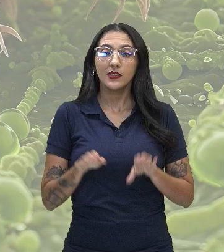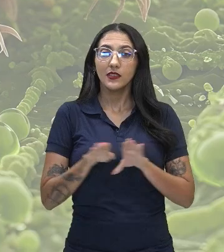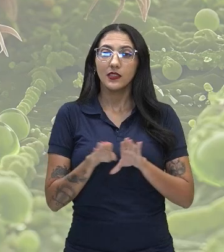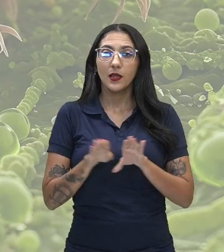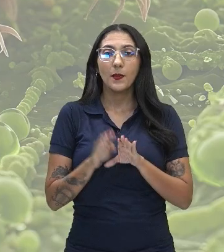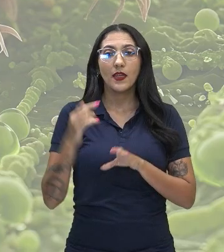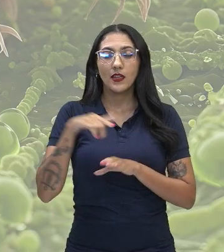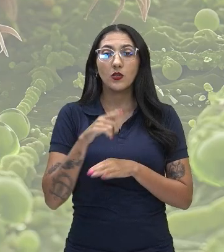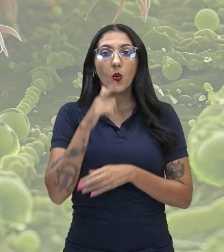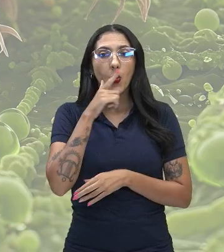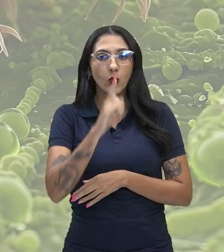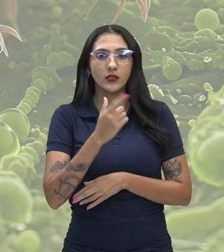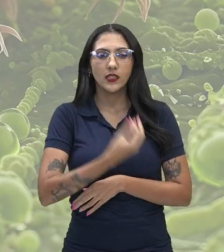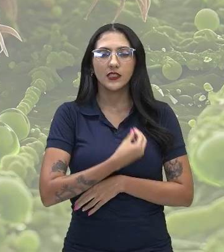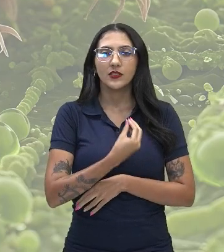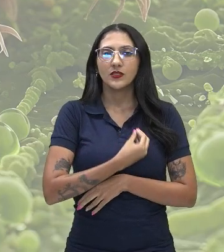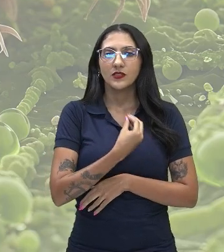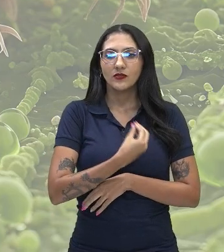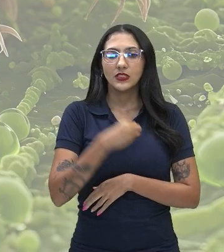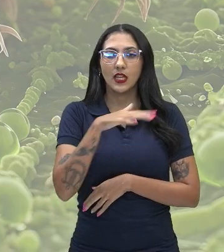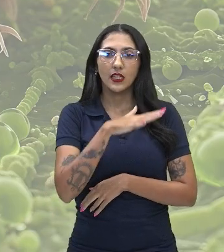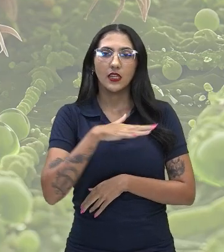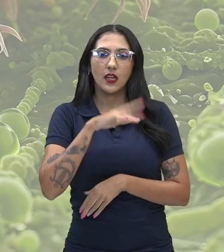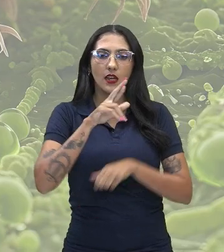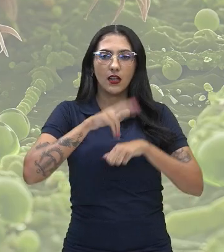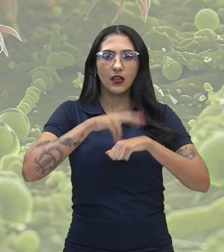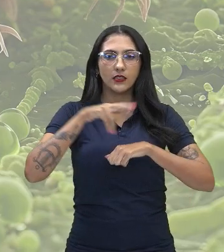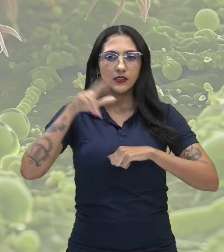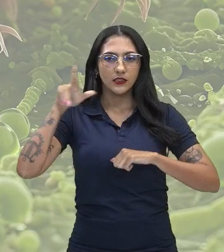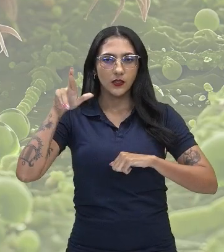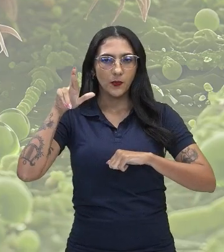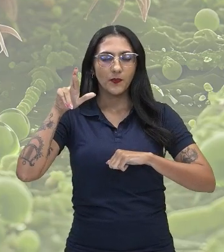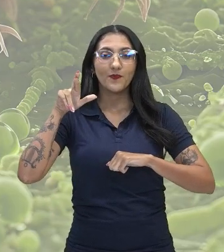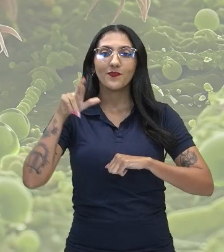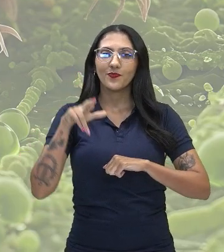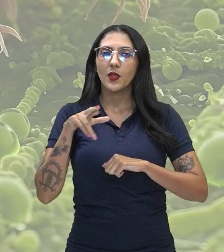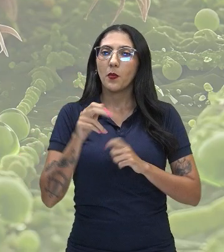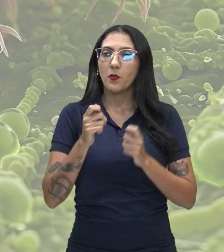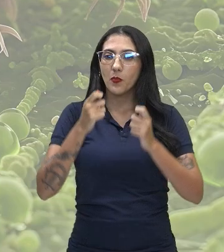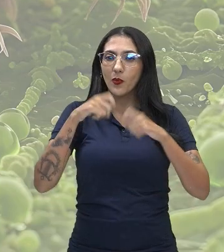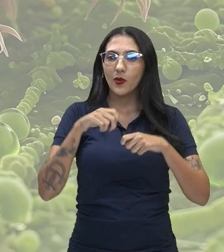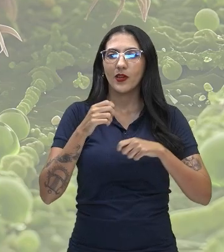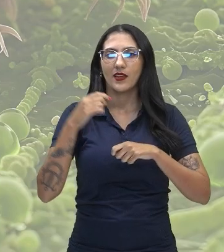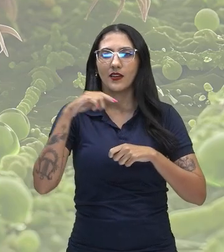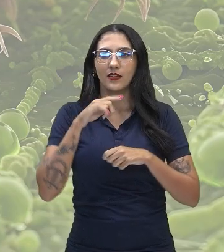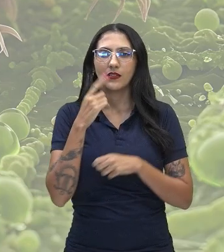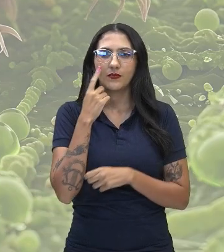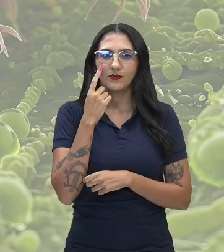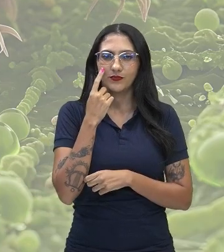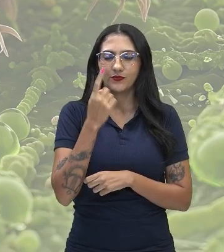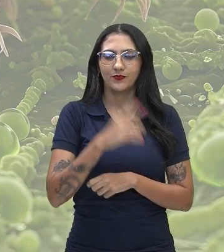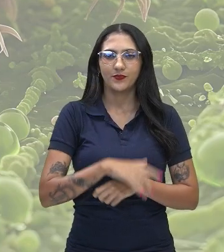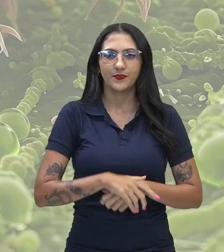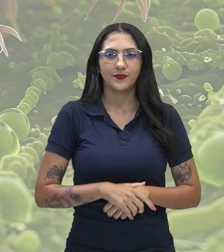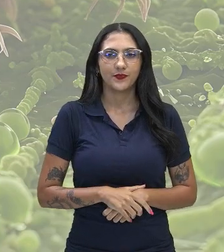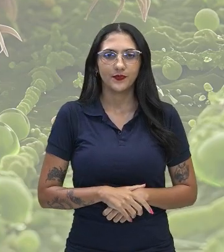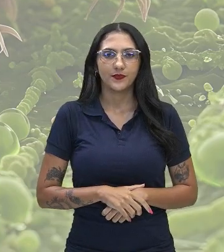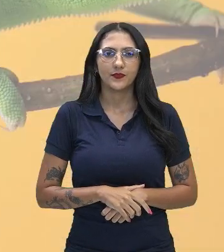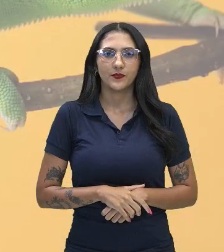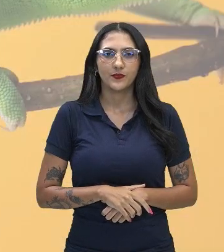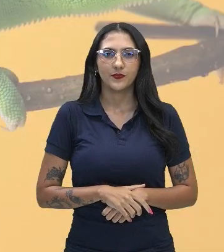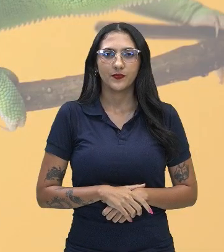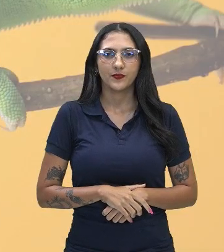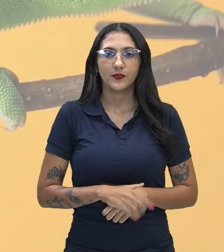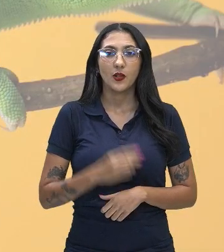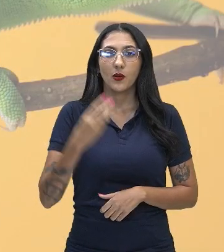sobreviver à radiação. Por isso que eu falei para vocês que eles podem viver no espaço e sobreviver, tá? A number 3,